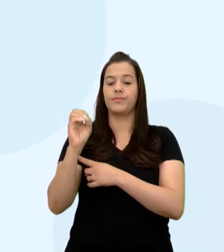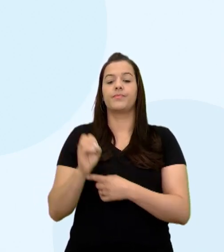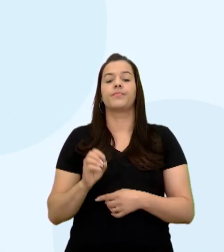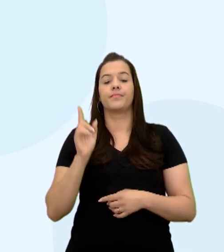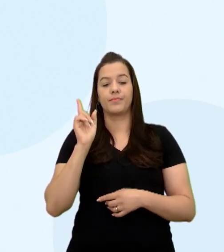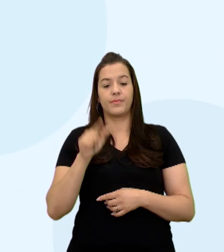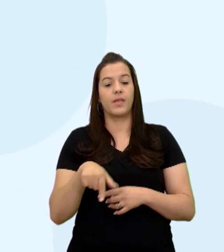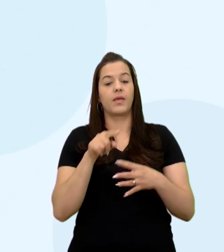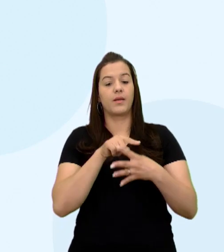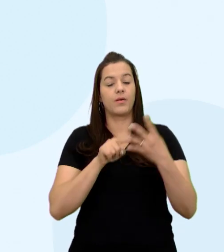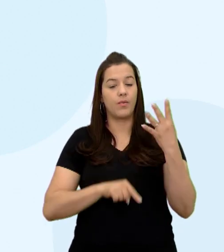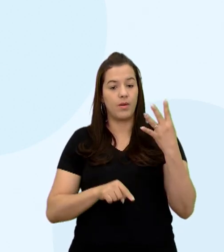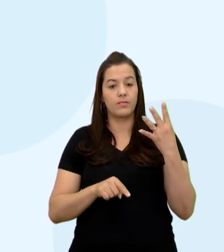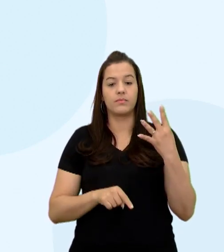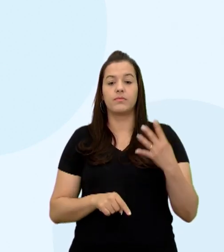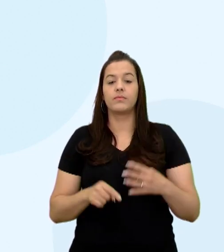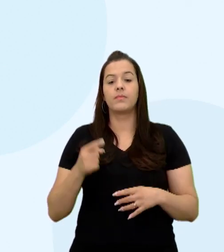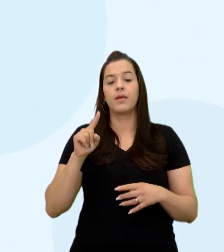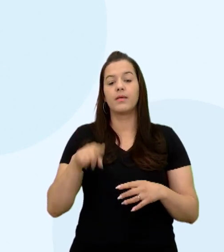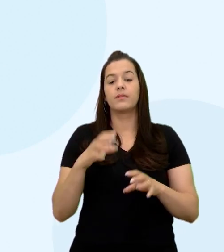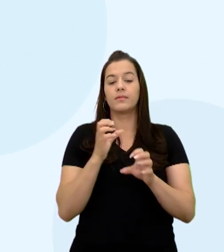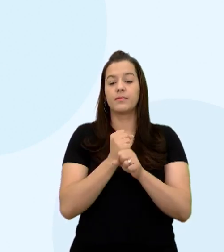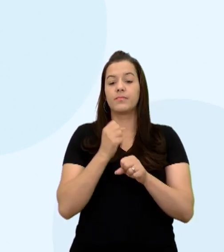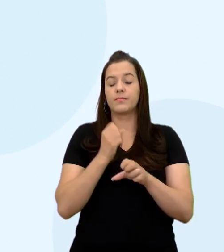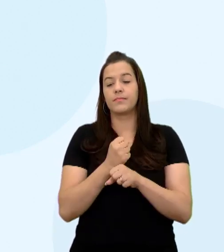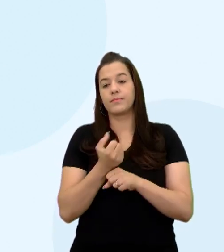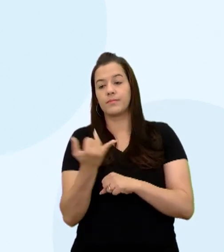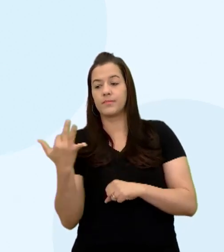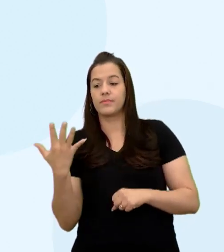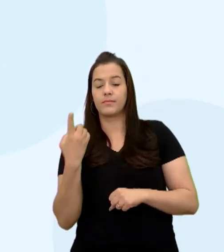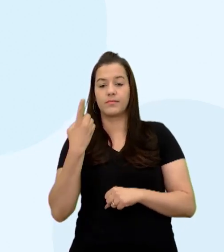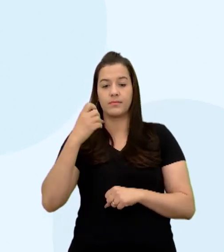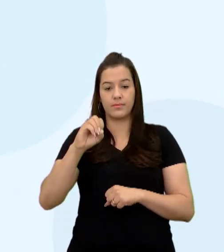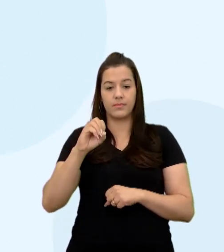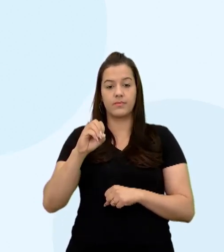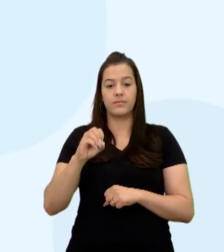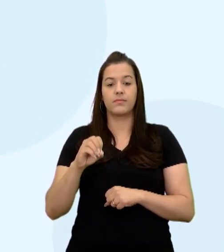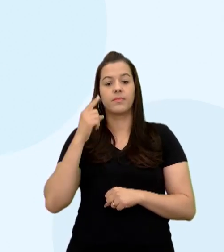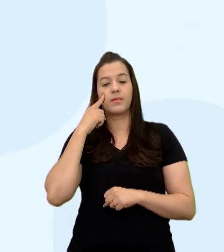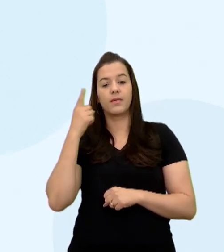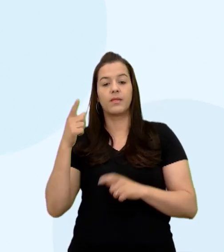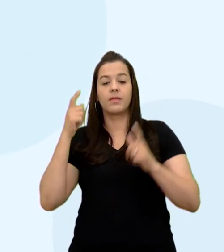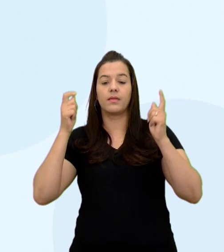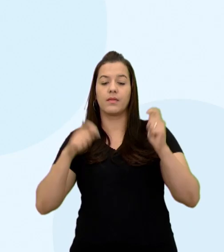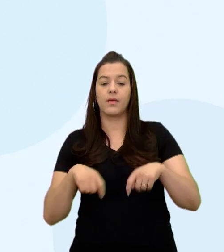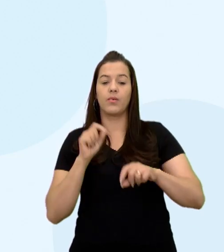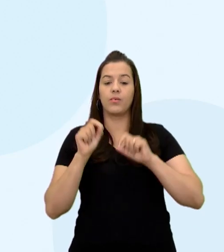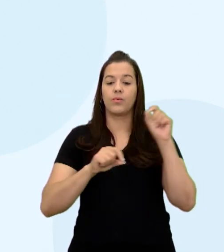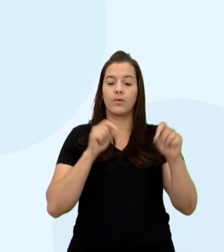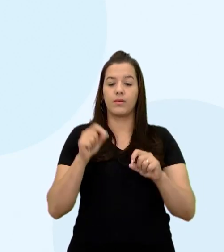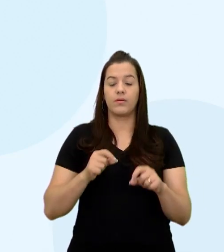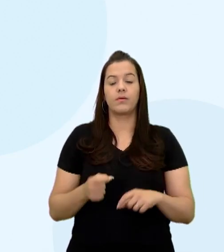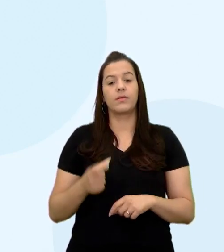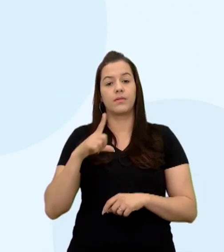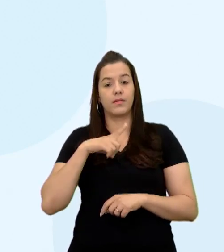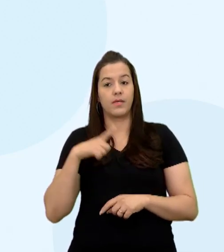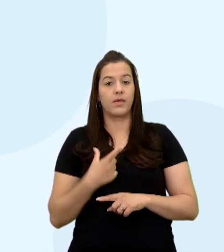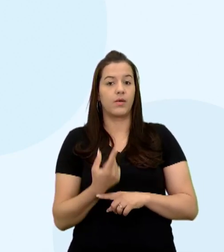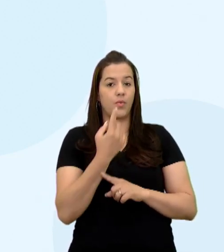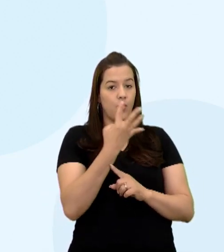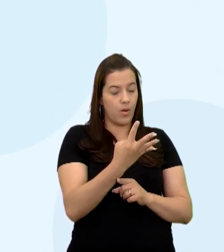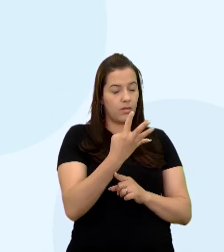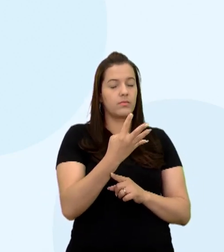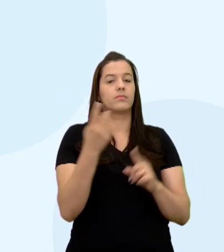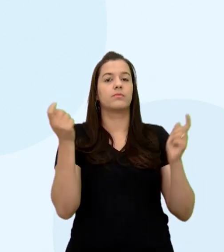são 4 vogais em 10. Calculando essa probabilidade, ó, o que a gente tem? Ó? Podemos dizer, então, que temos 4 chances em